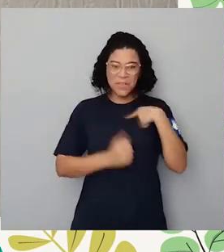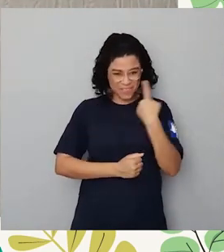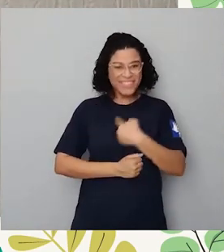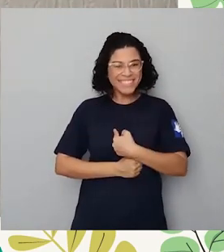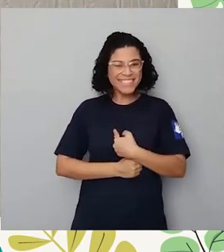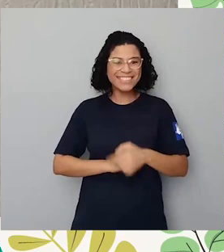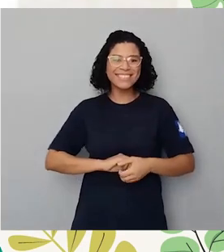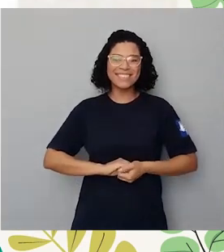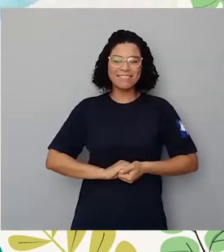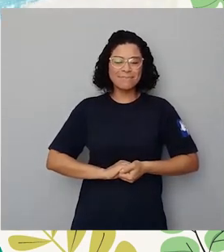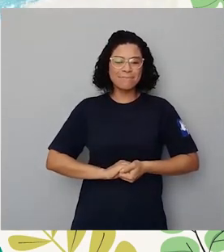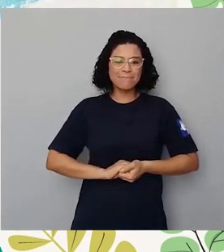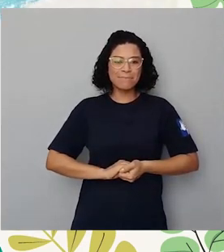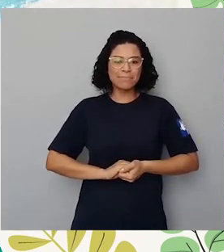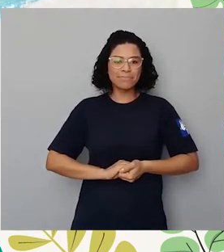pra gente!